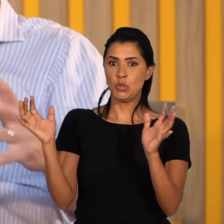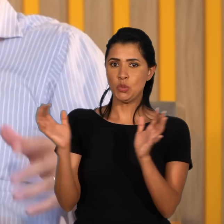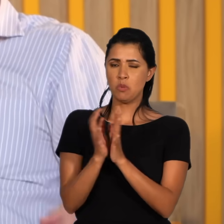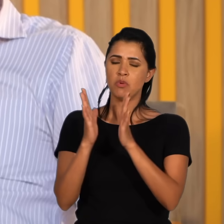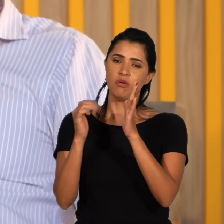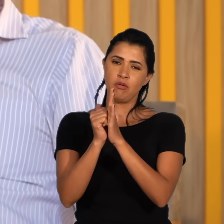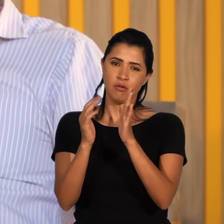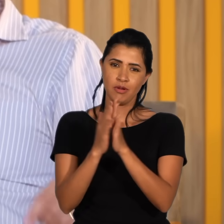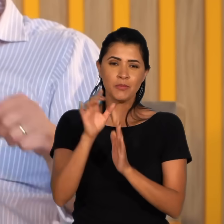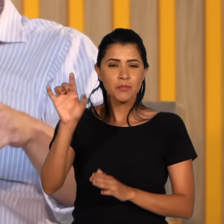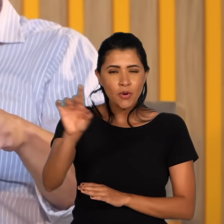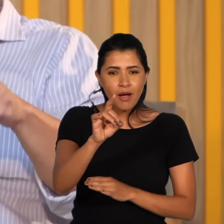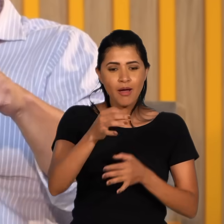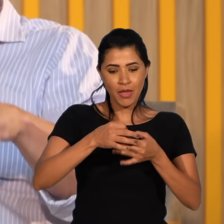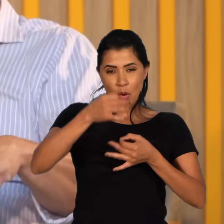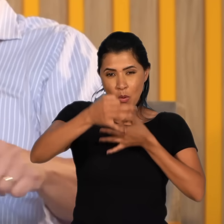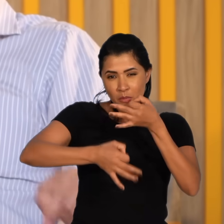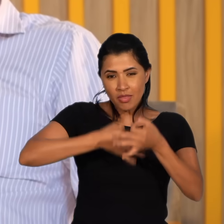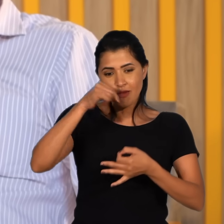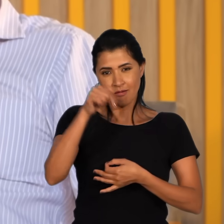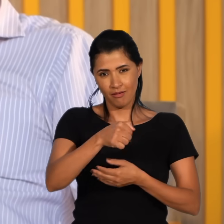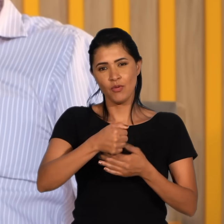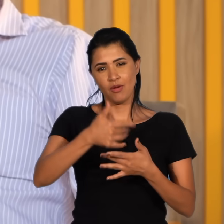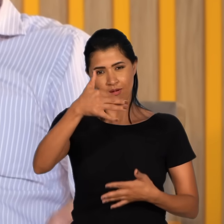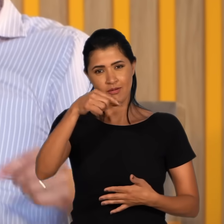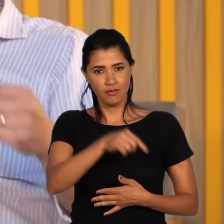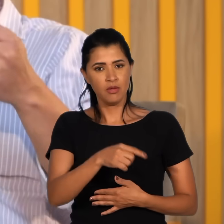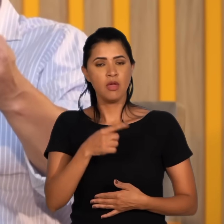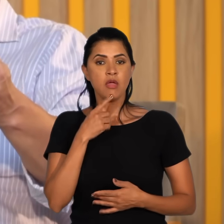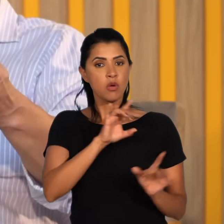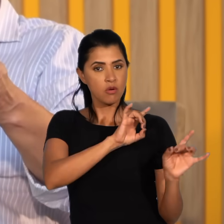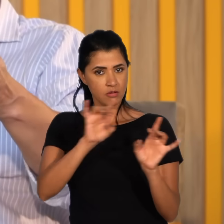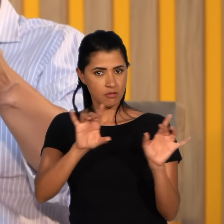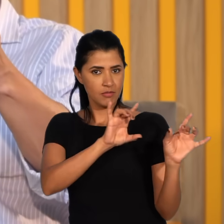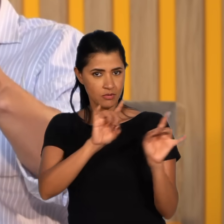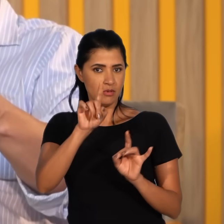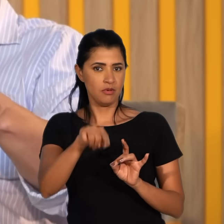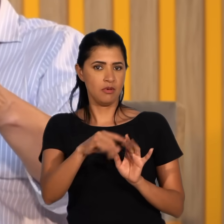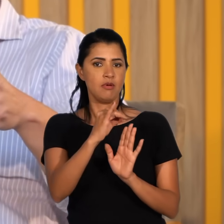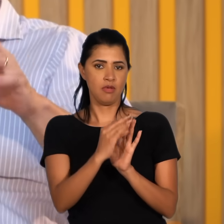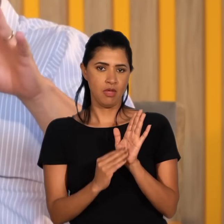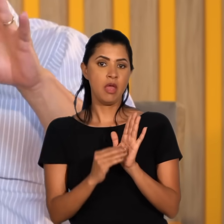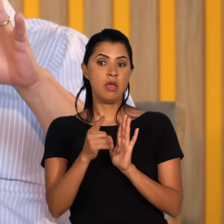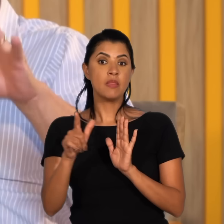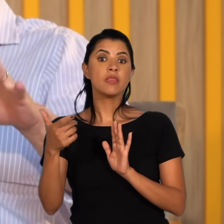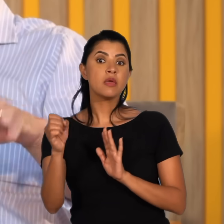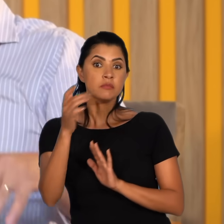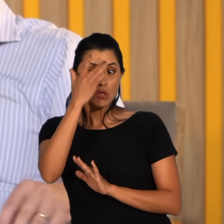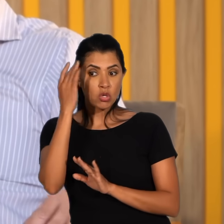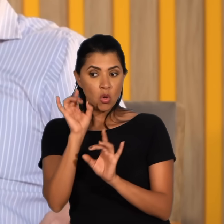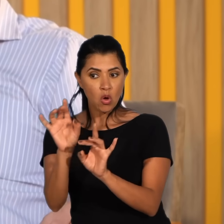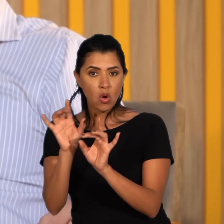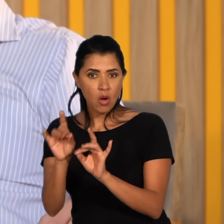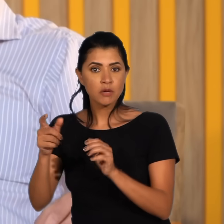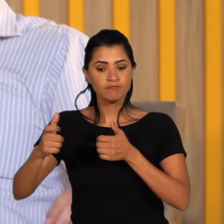turma grande aqui orando por cada comentário por cada pedido que está aqui e não deixe de compartilhar esse conteúdo para pelo menos 10